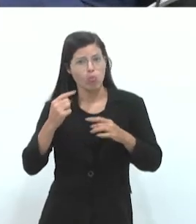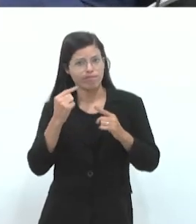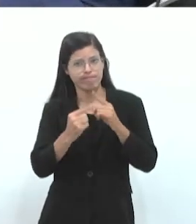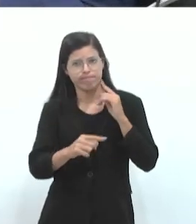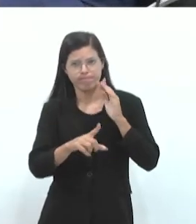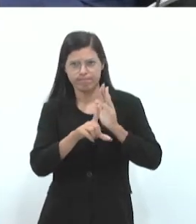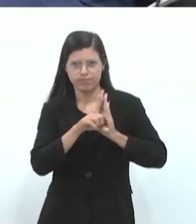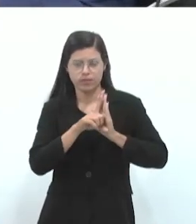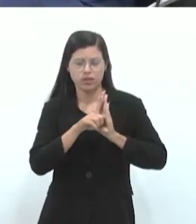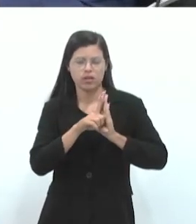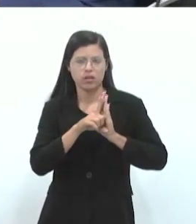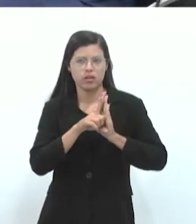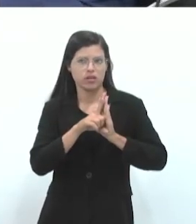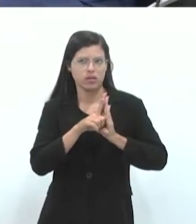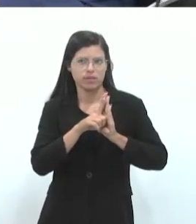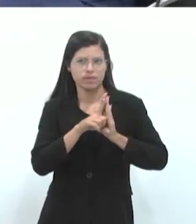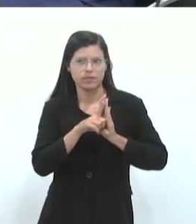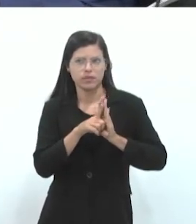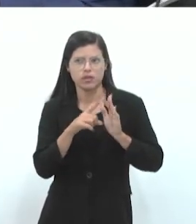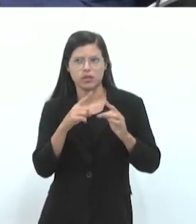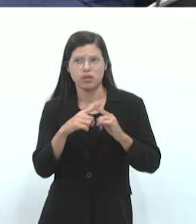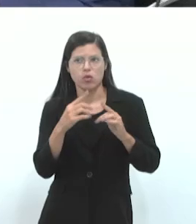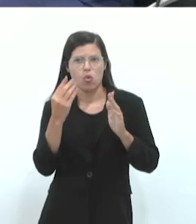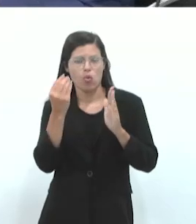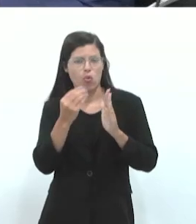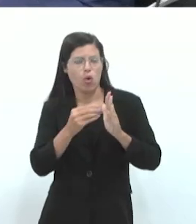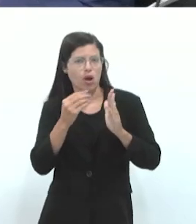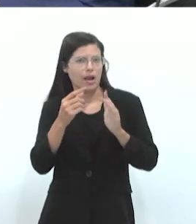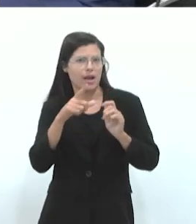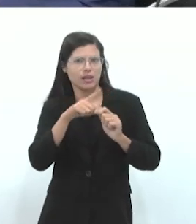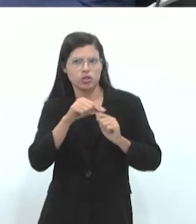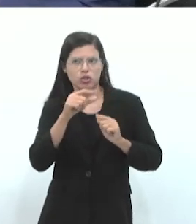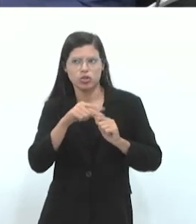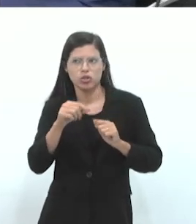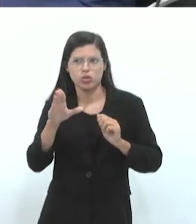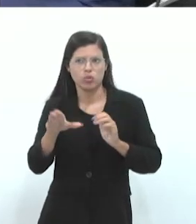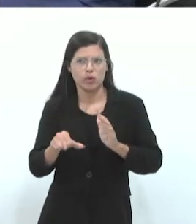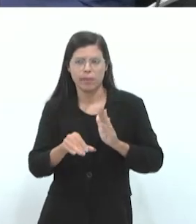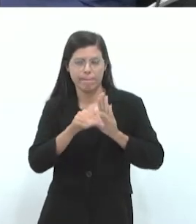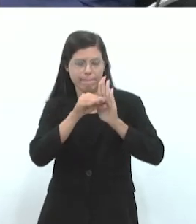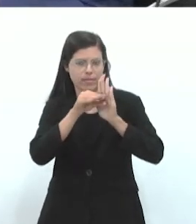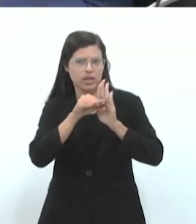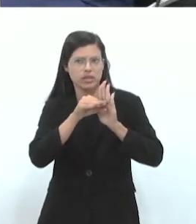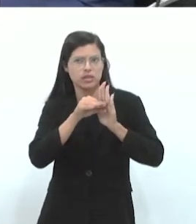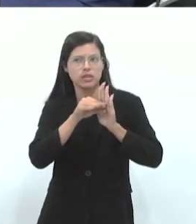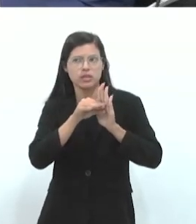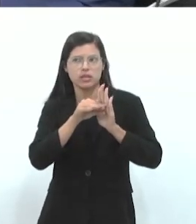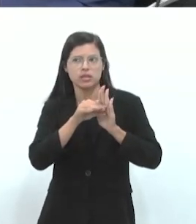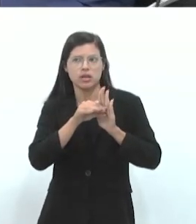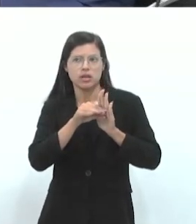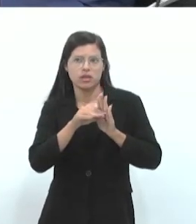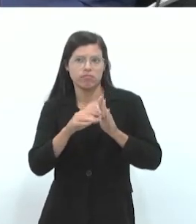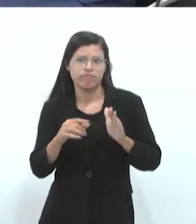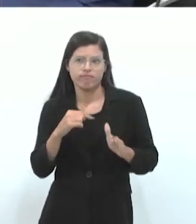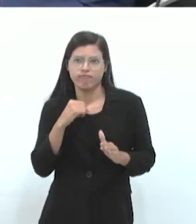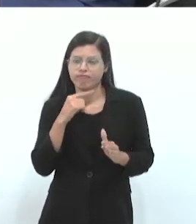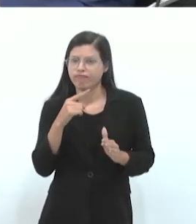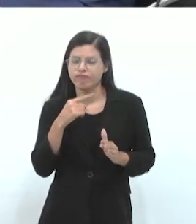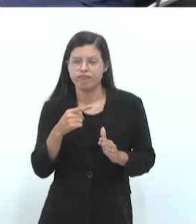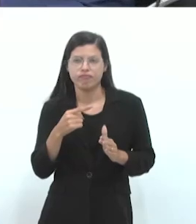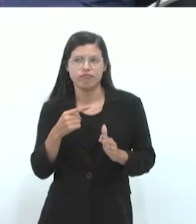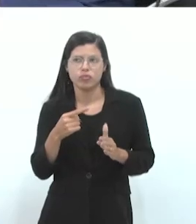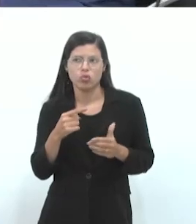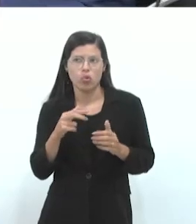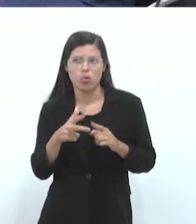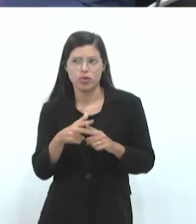Porque acrescenta, às vezes, incisos ou artigos, quando são emendas aditivas, que superam a nossa capacidade de legislar, como nesse caso, por